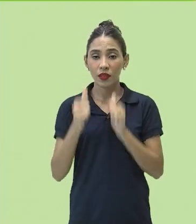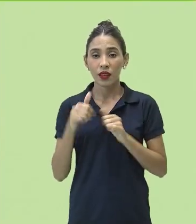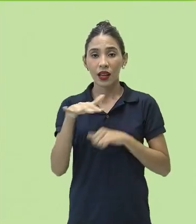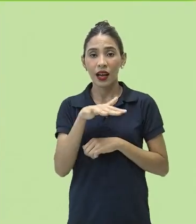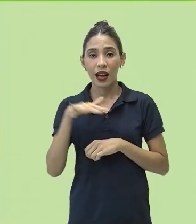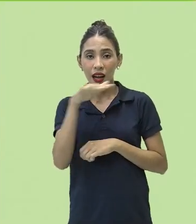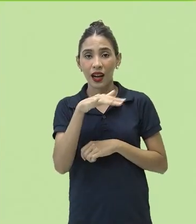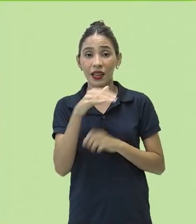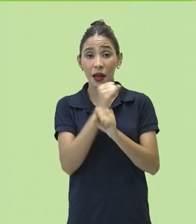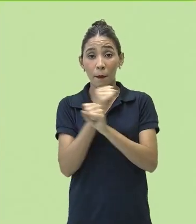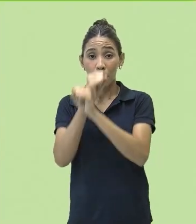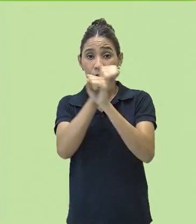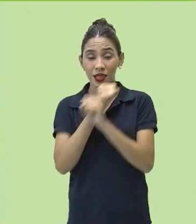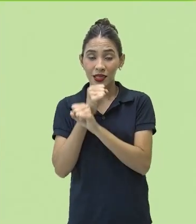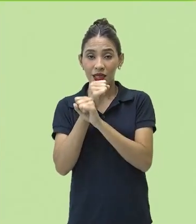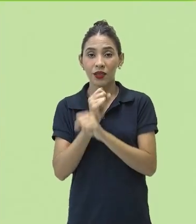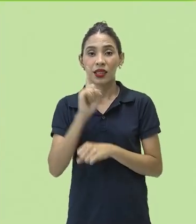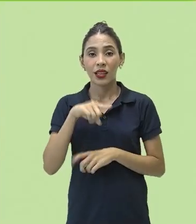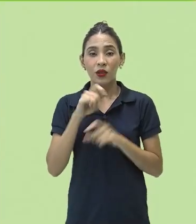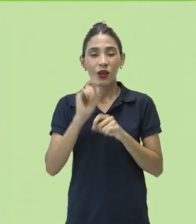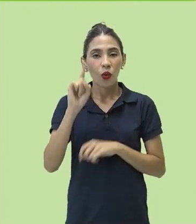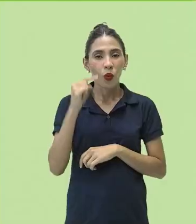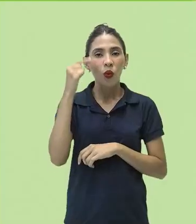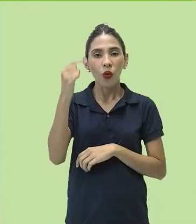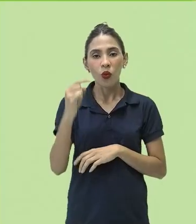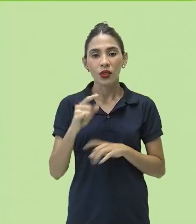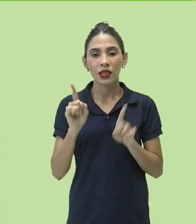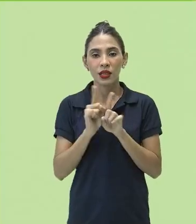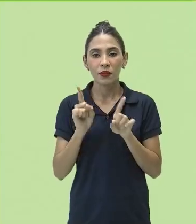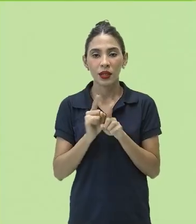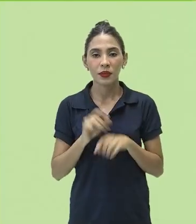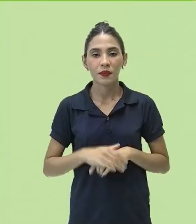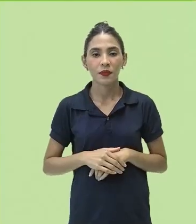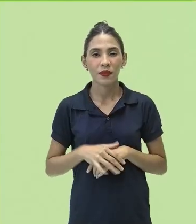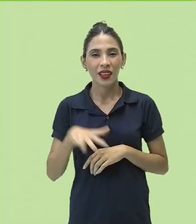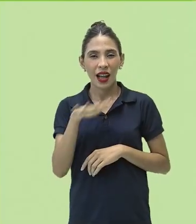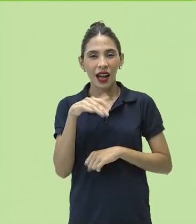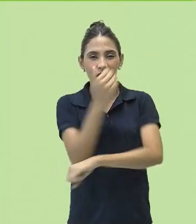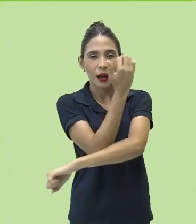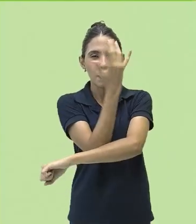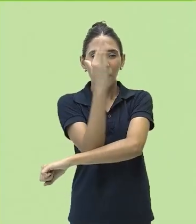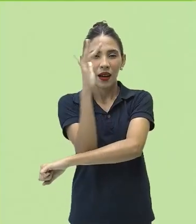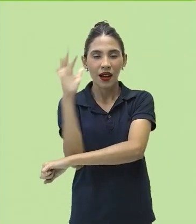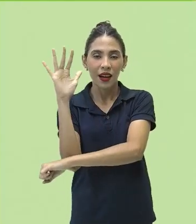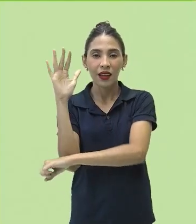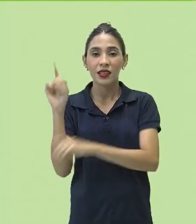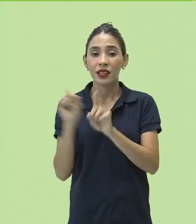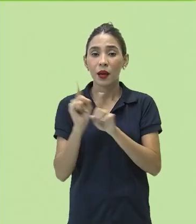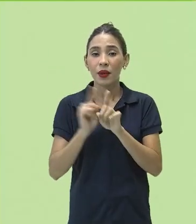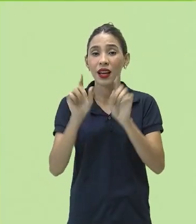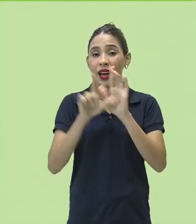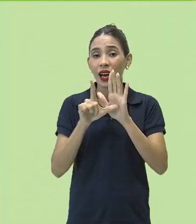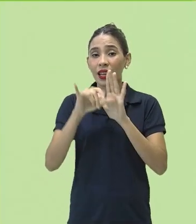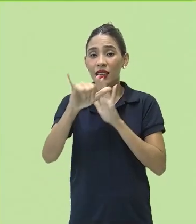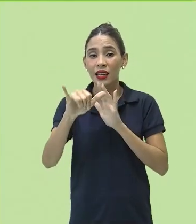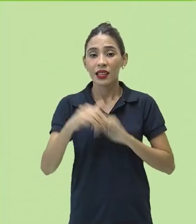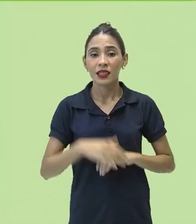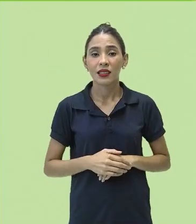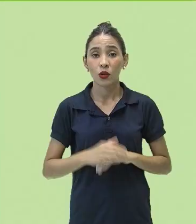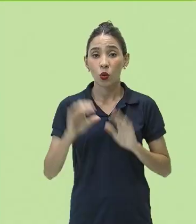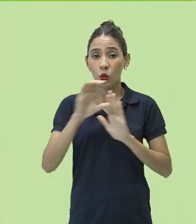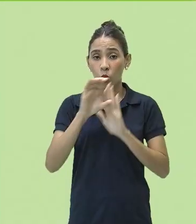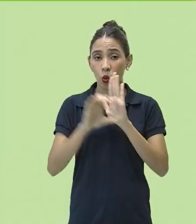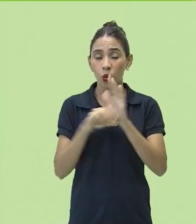de proteção permanente, que é a outra cobertura vegetal, onde a lei, né, do